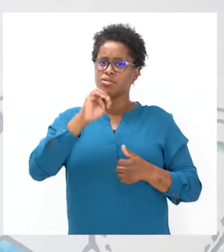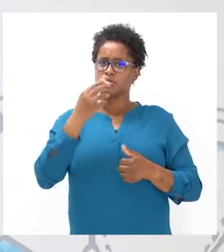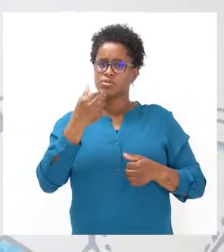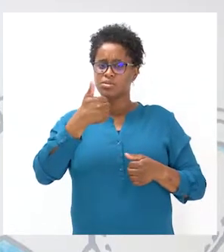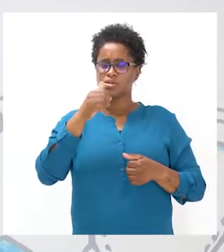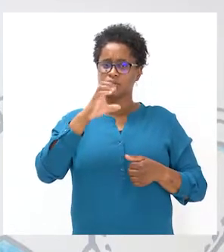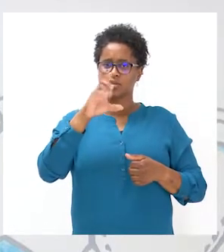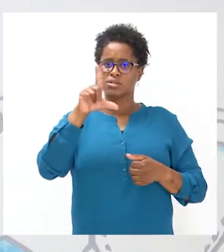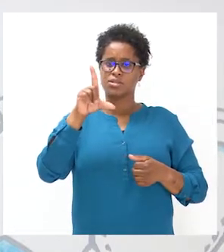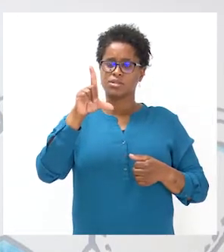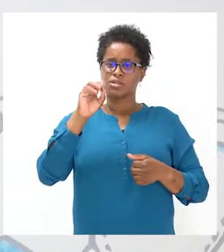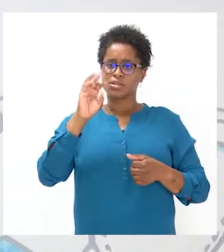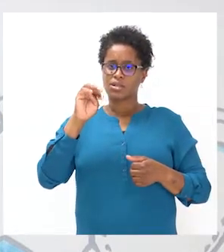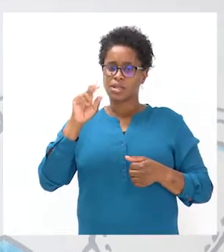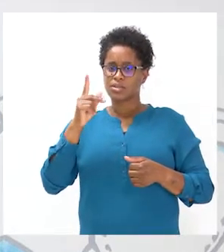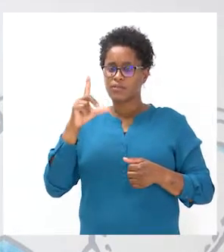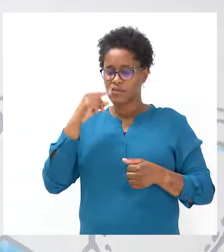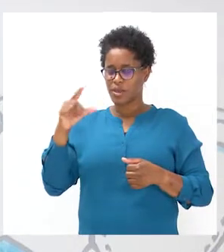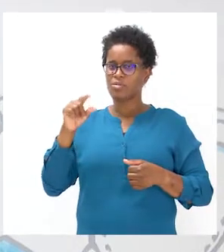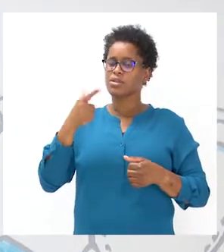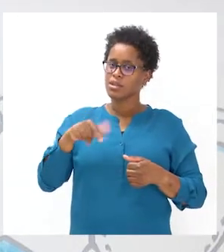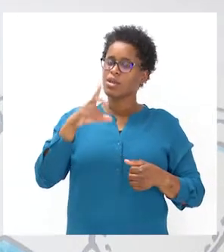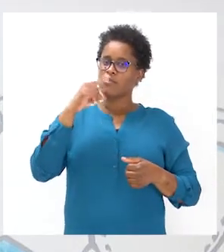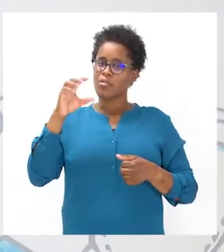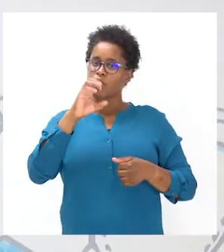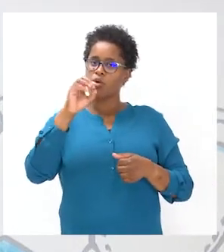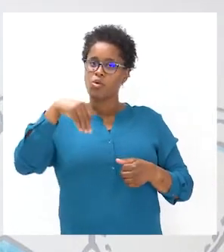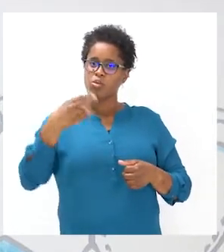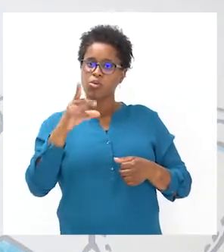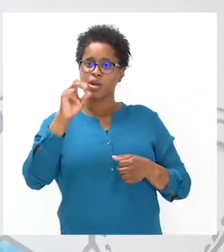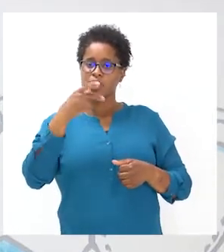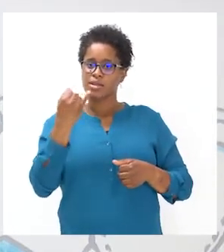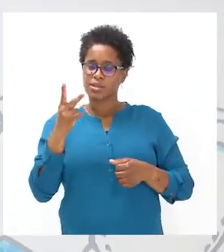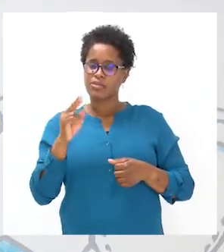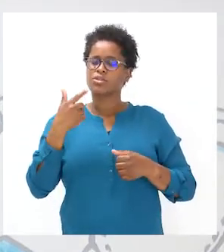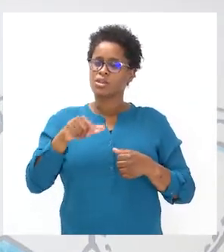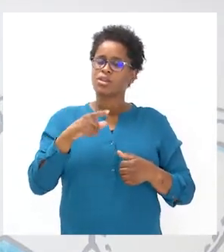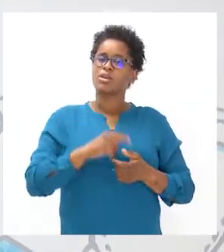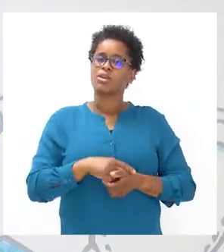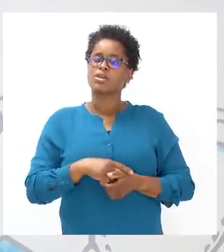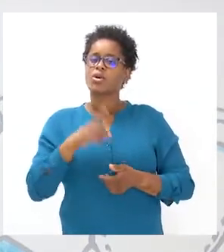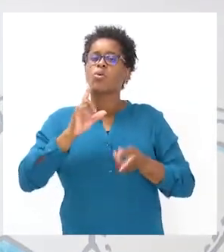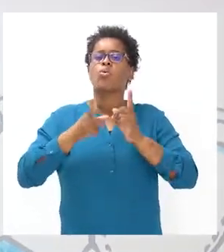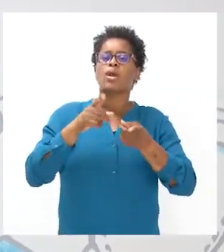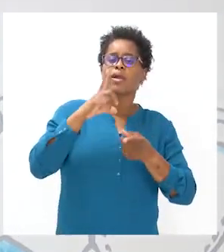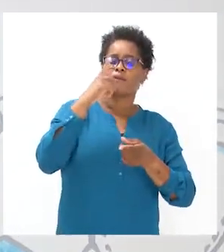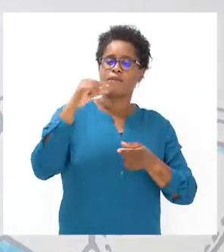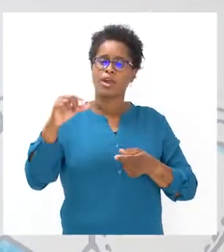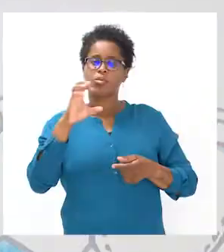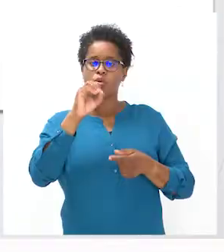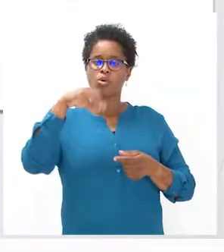de verbos, não é? E tínhamos verbo copulativo. Agora vamos ver o que são verbos copulativos, ou o que é verbo copulativo, certo?